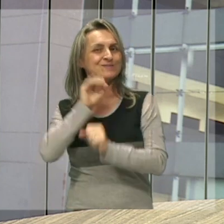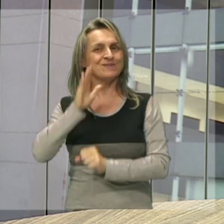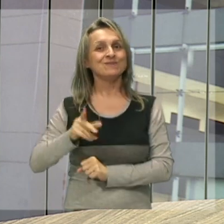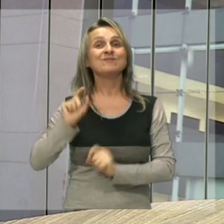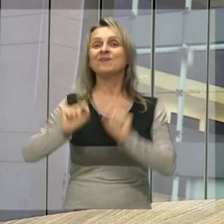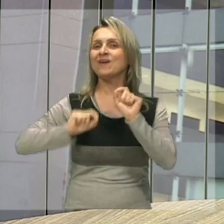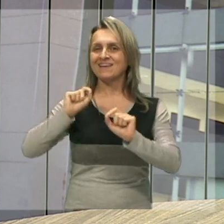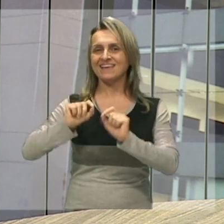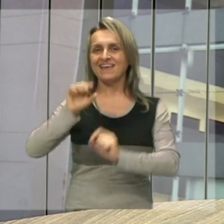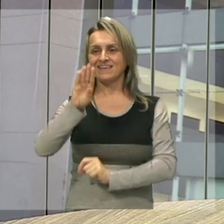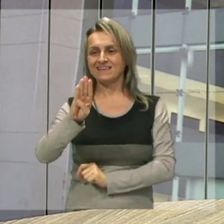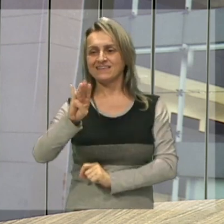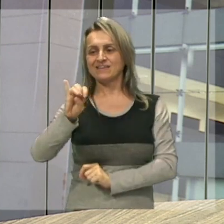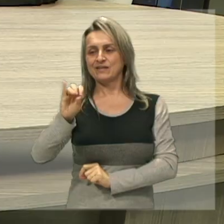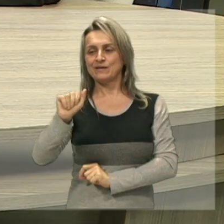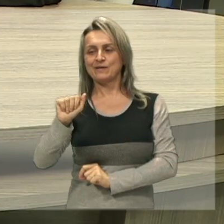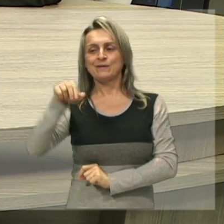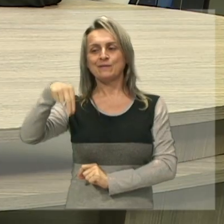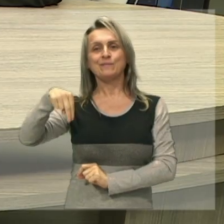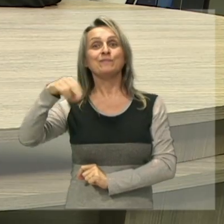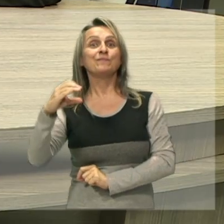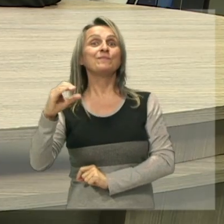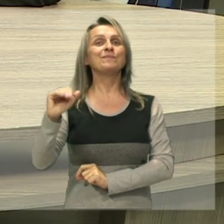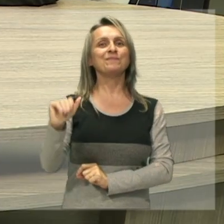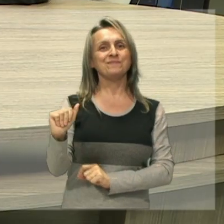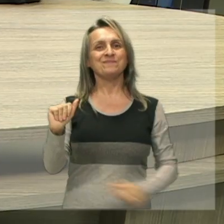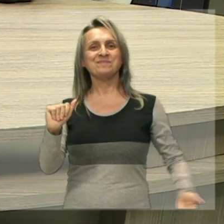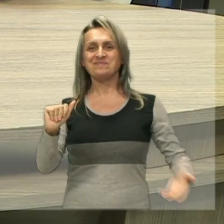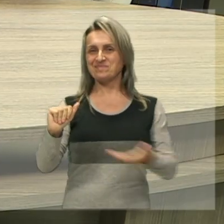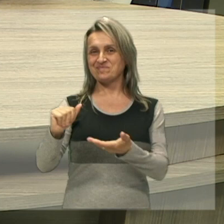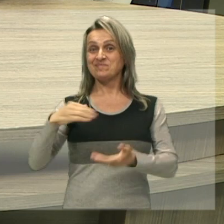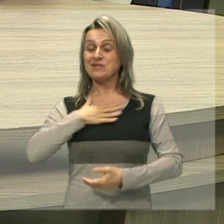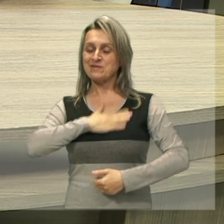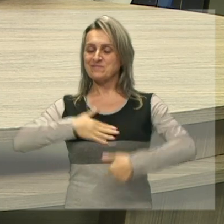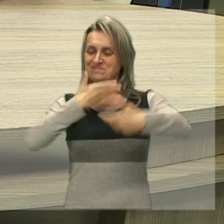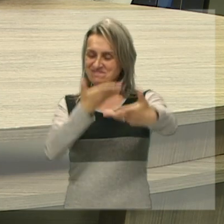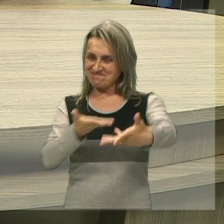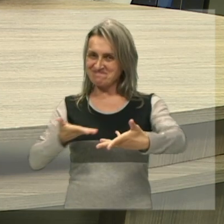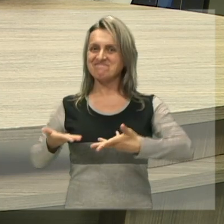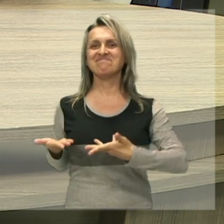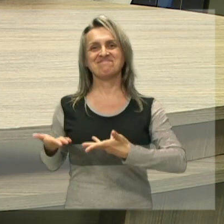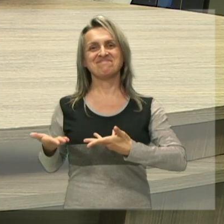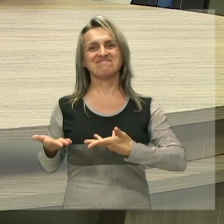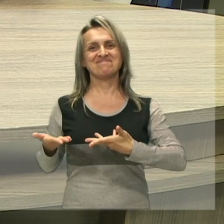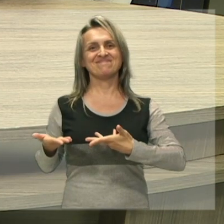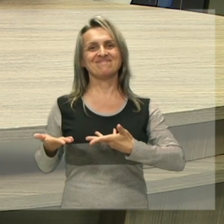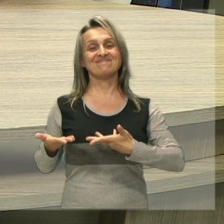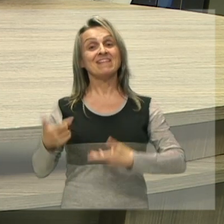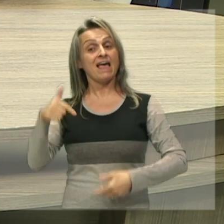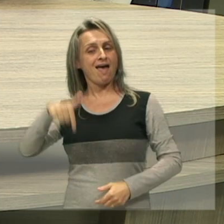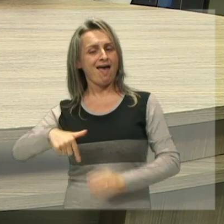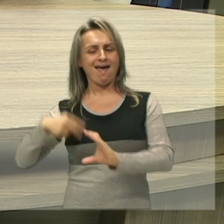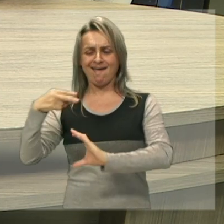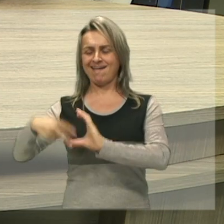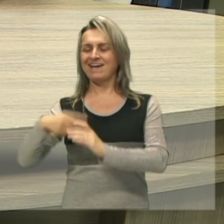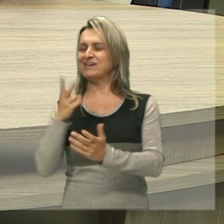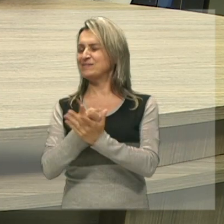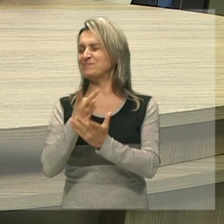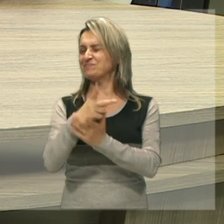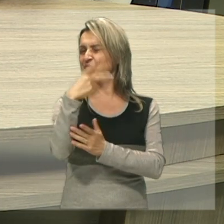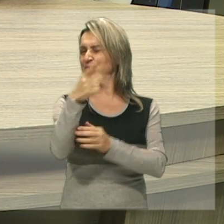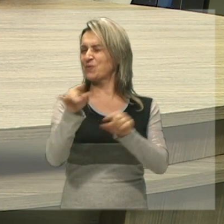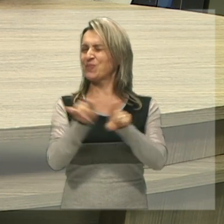Bianca Reimão Corraladas. Bianca, seja sempre bem-vinda a essa casa que também é sua, né? Já há muito tempo que a